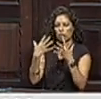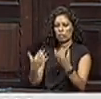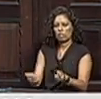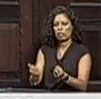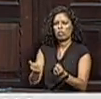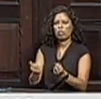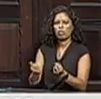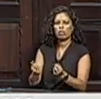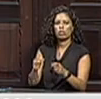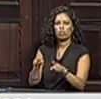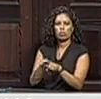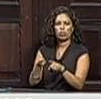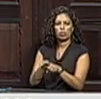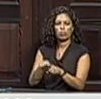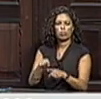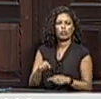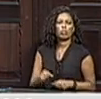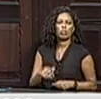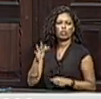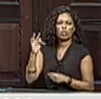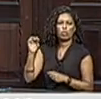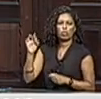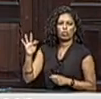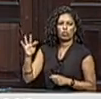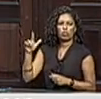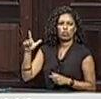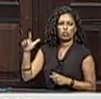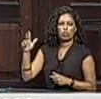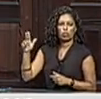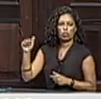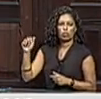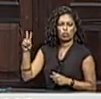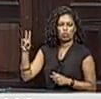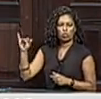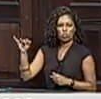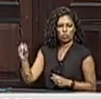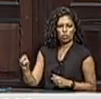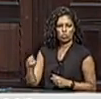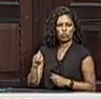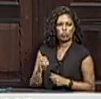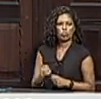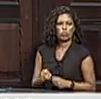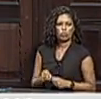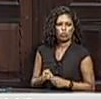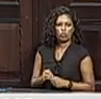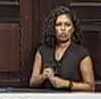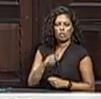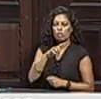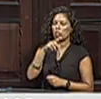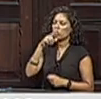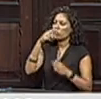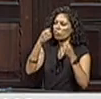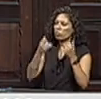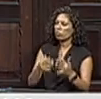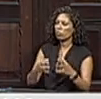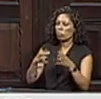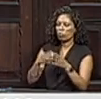5%. Deputado Zaqueu Teixeira. Senhor presidente, para encaminhar pelo PDT vota sim a emenda dos